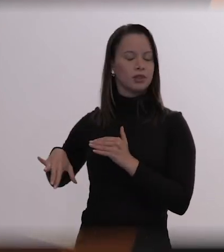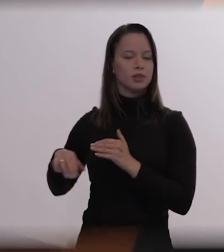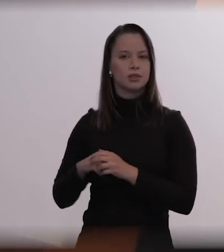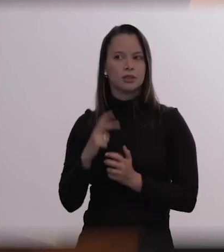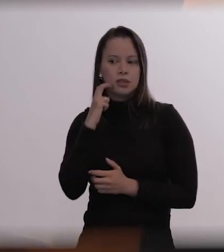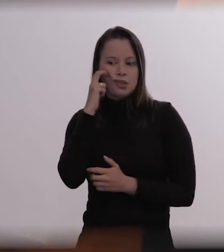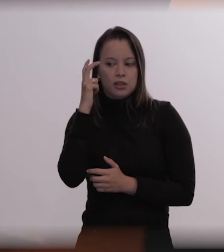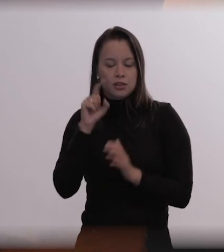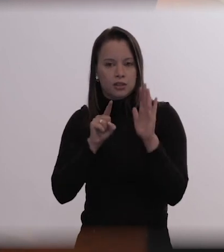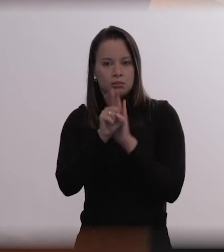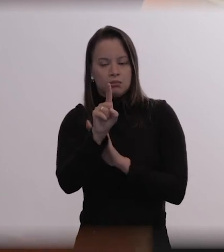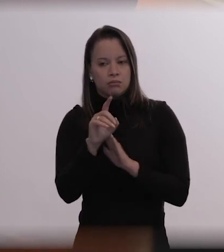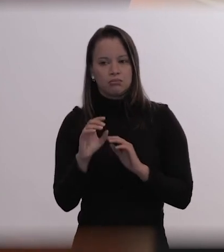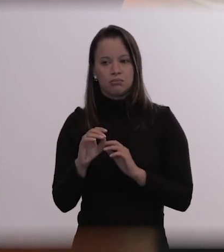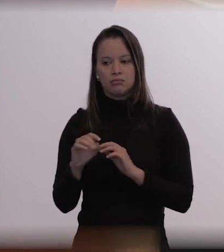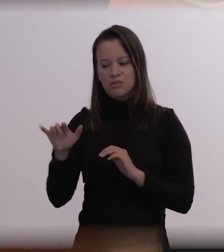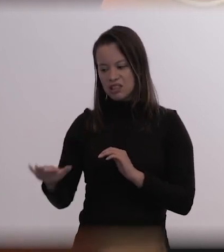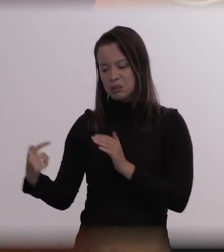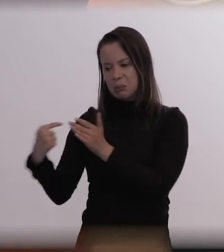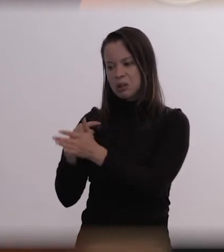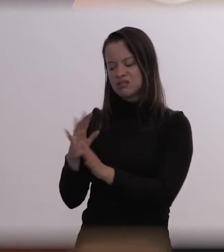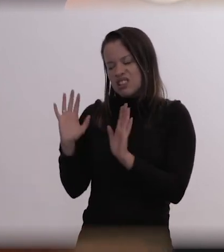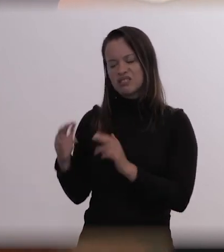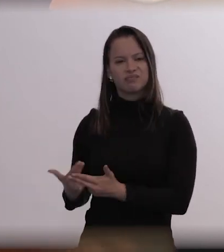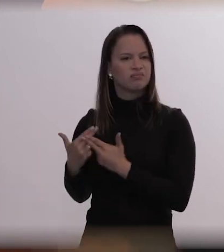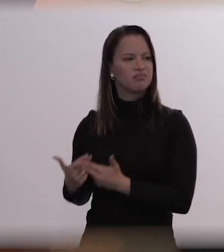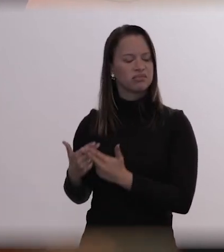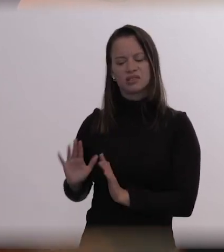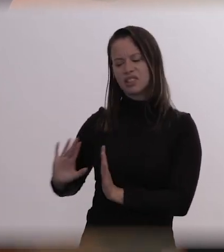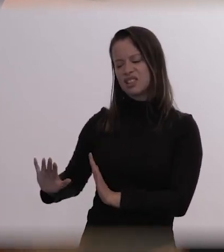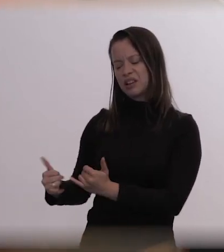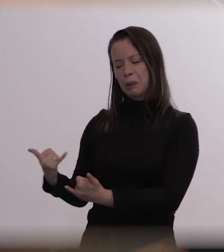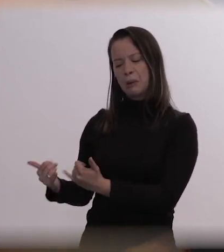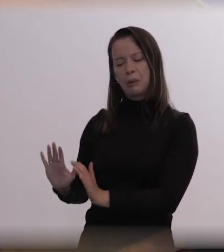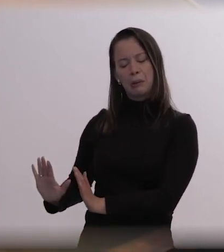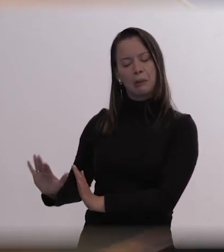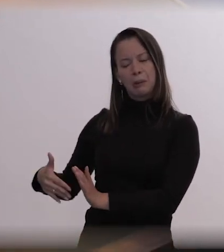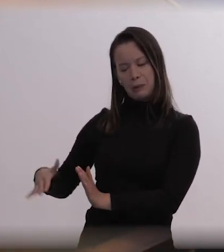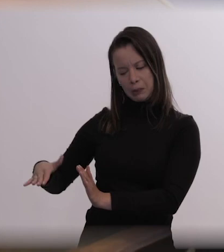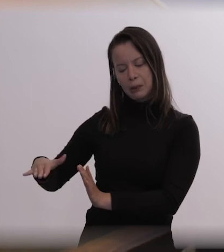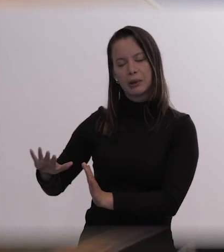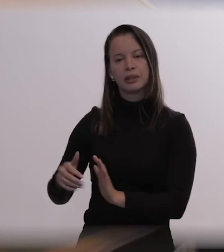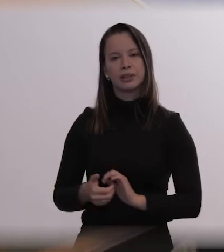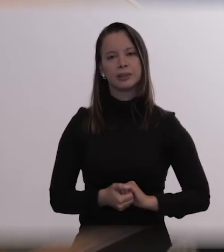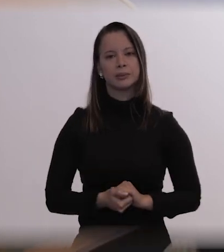não pergunto, ainda bem. Ela não me enche a paciência, fica lá com um brinquedinho.